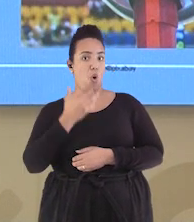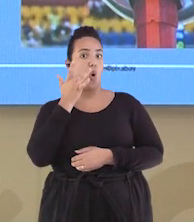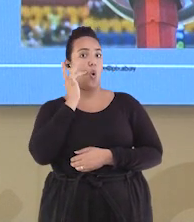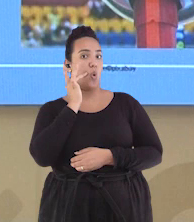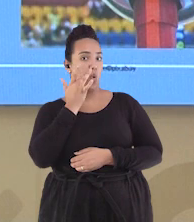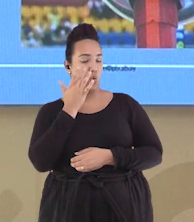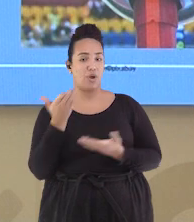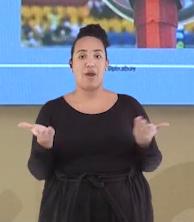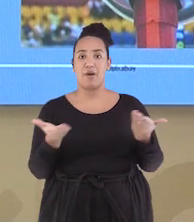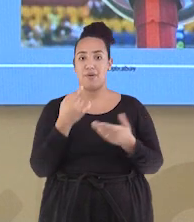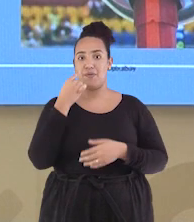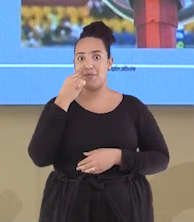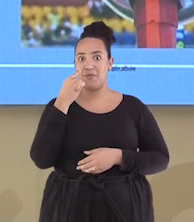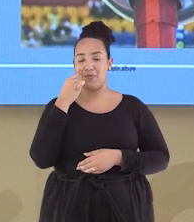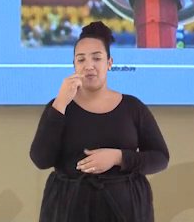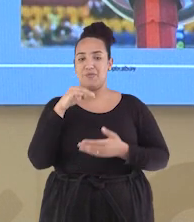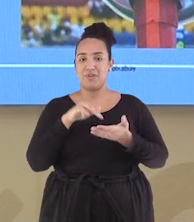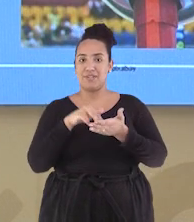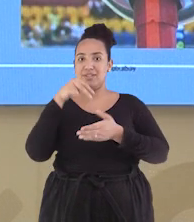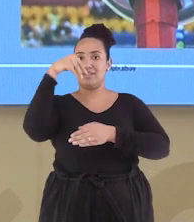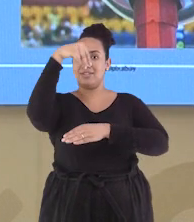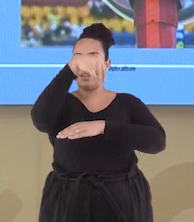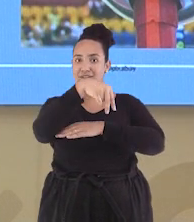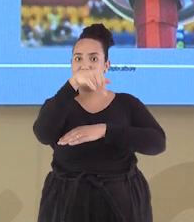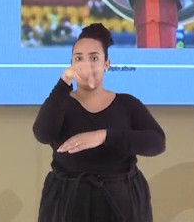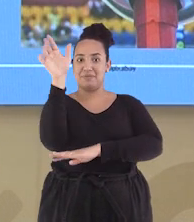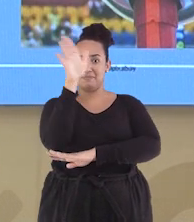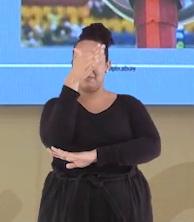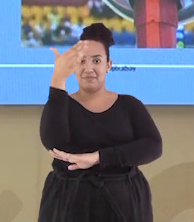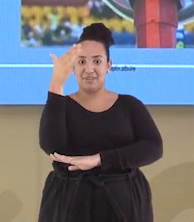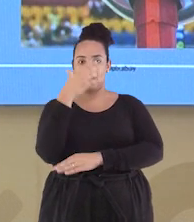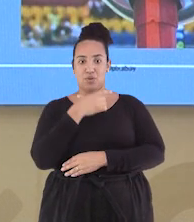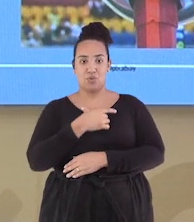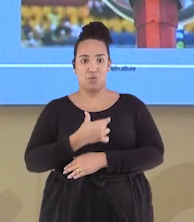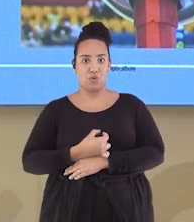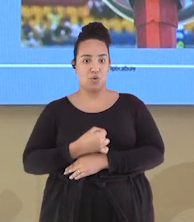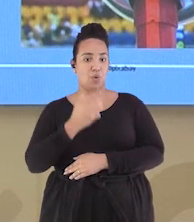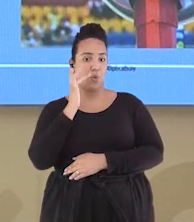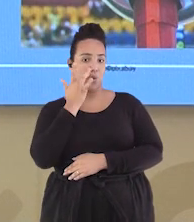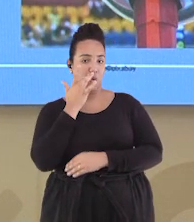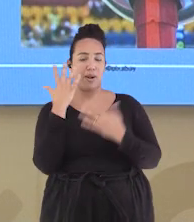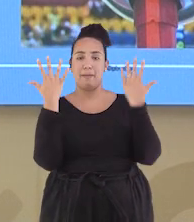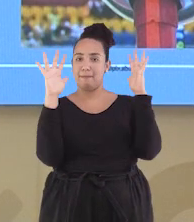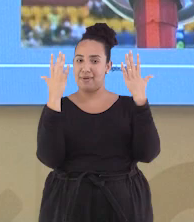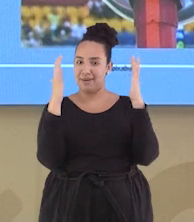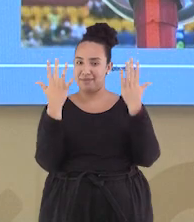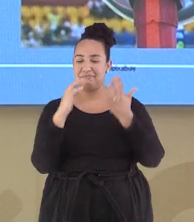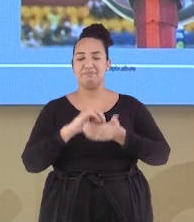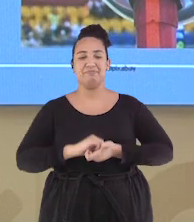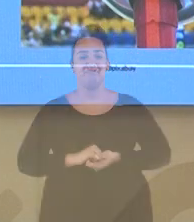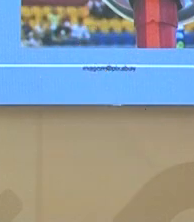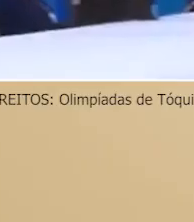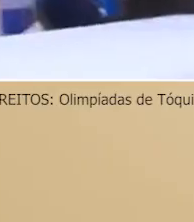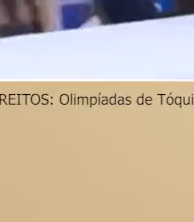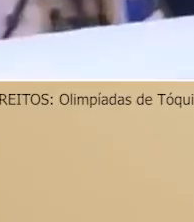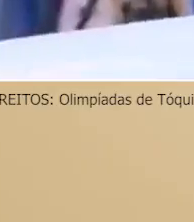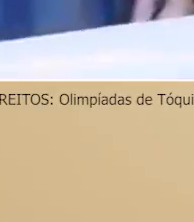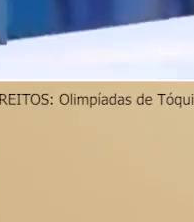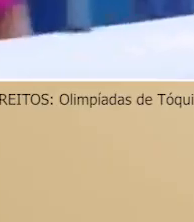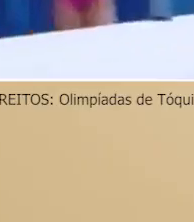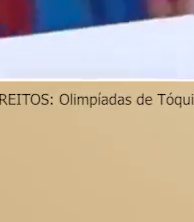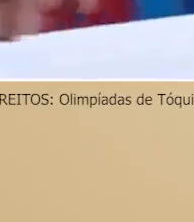neste aparelho. Vamos ver o salto que levou a bandeira brasileira ao topo? Meus parabéns, Rebeca!